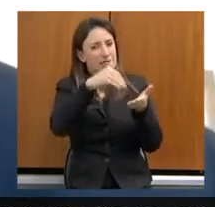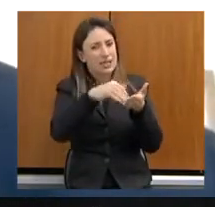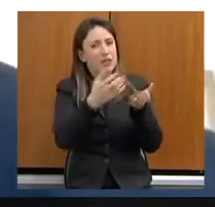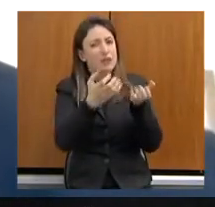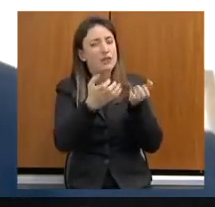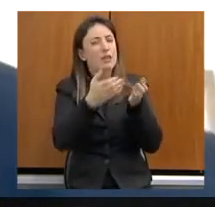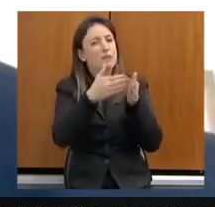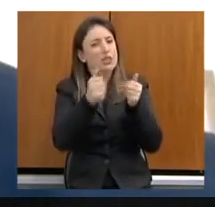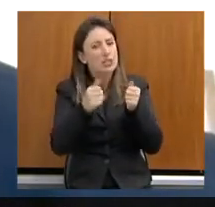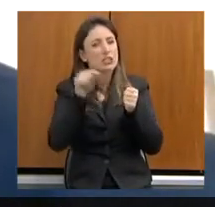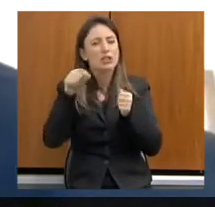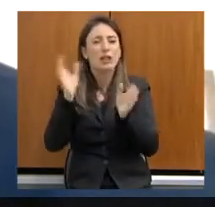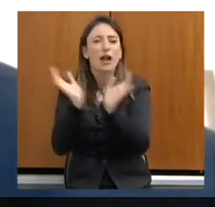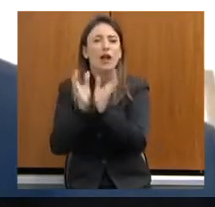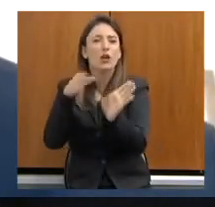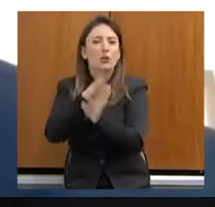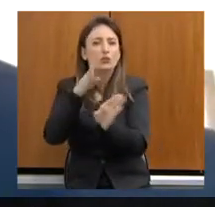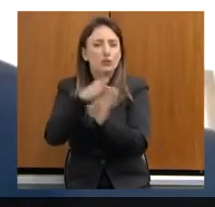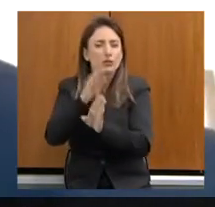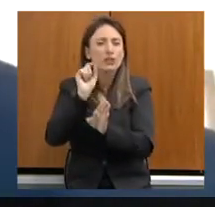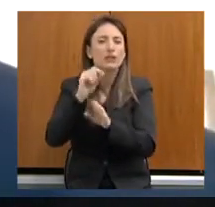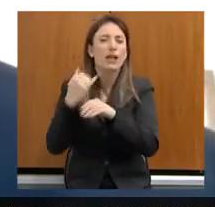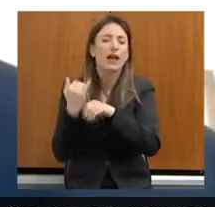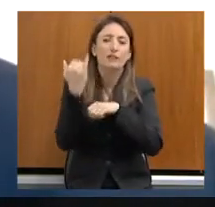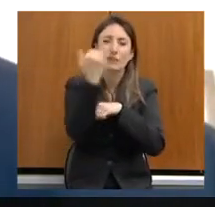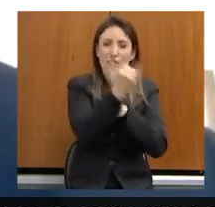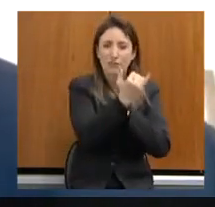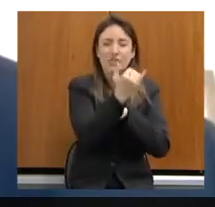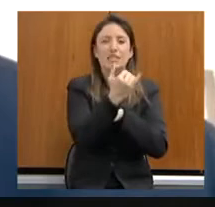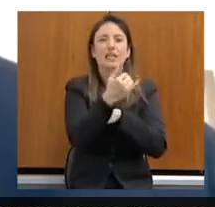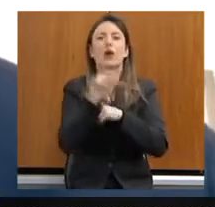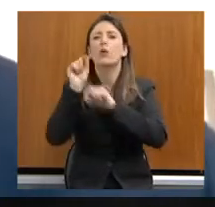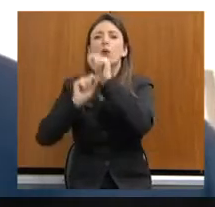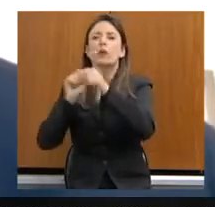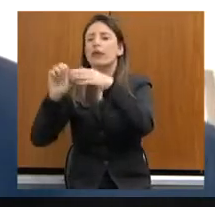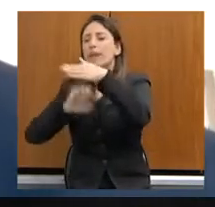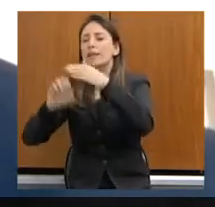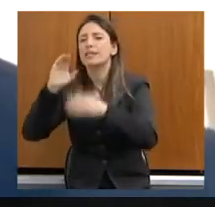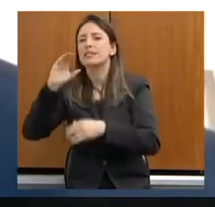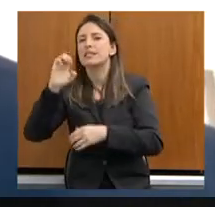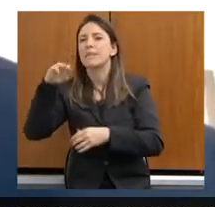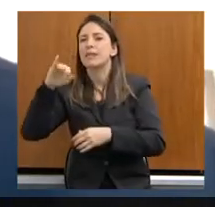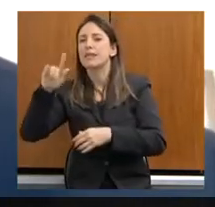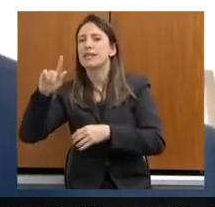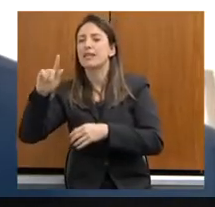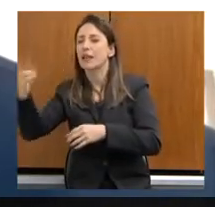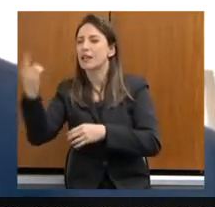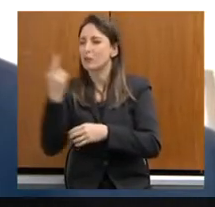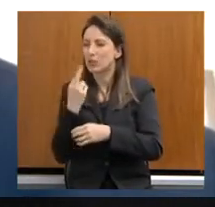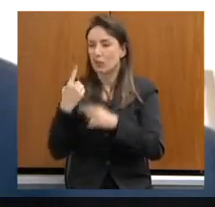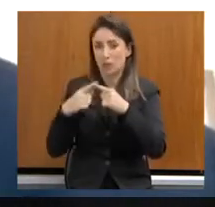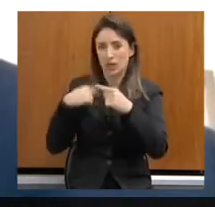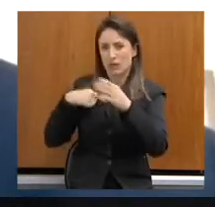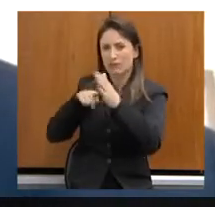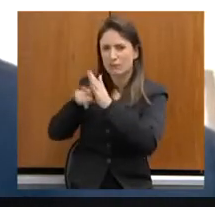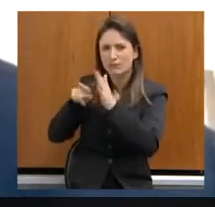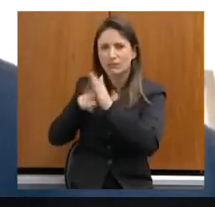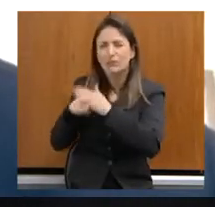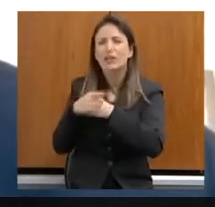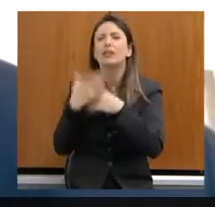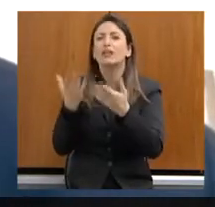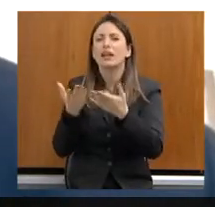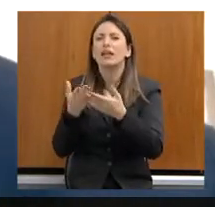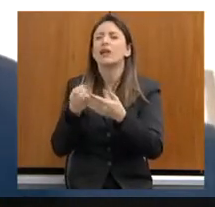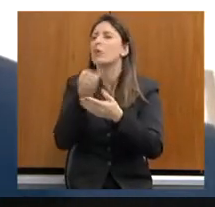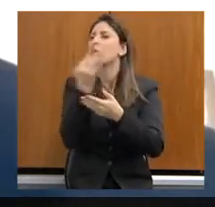aqui em caminho seu conhecimento a resposta da Cemig com relação quando questionei como eu falei Qual o número de ligações que ele